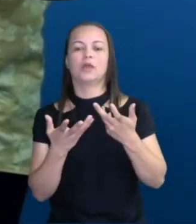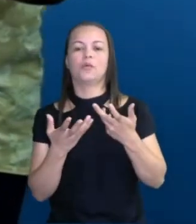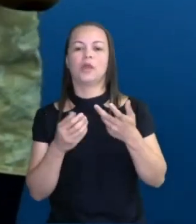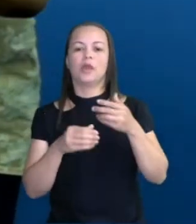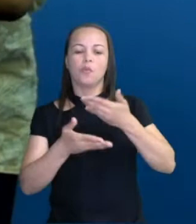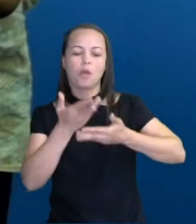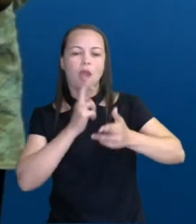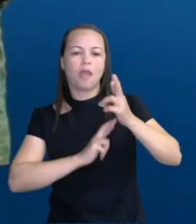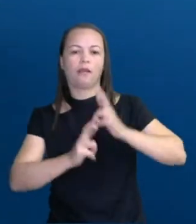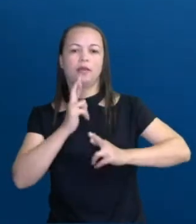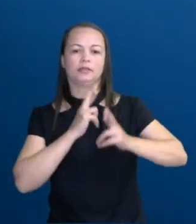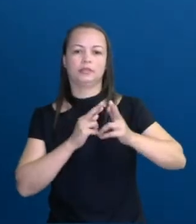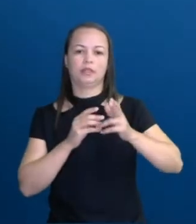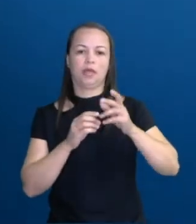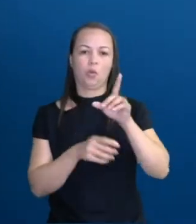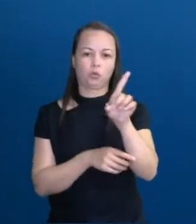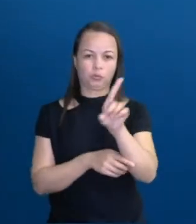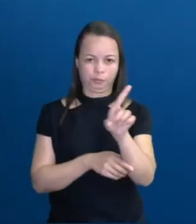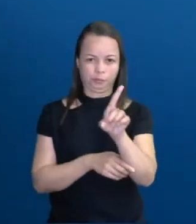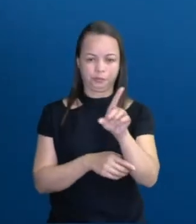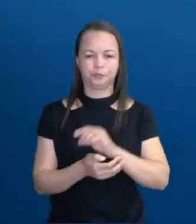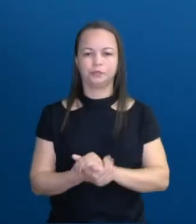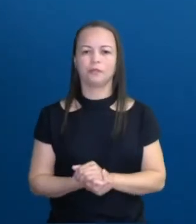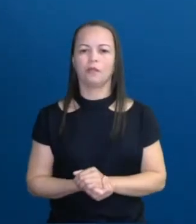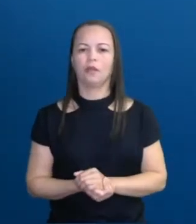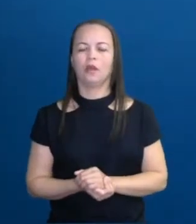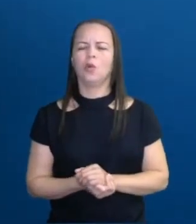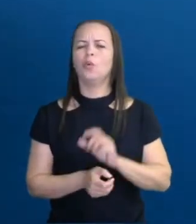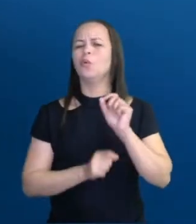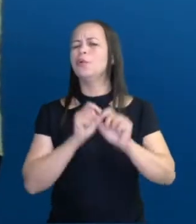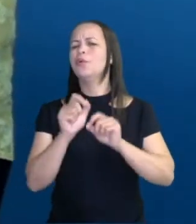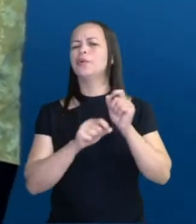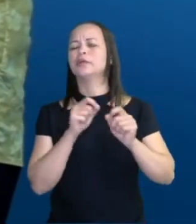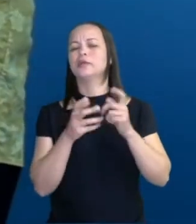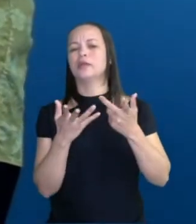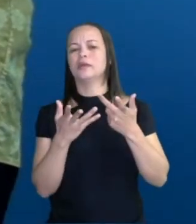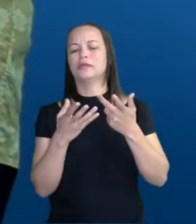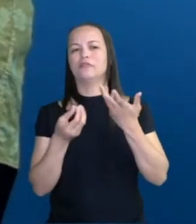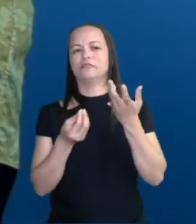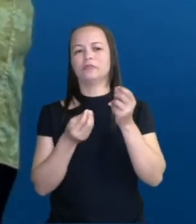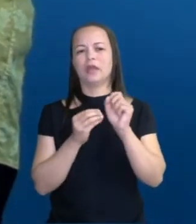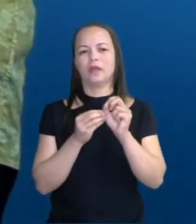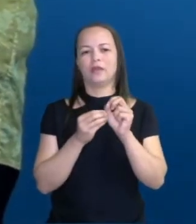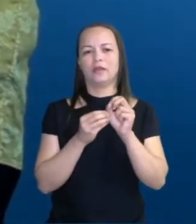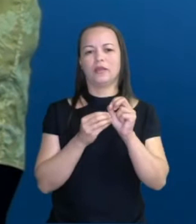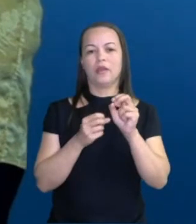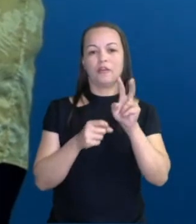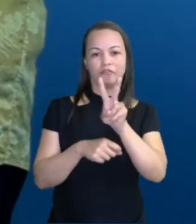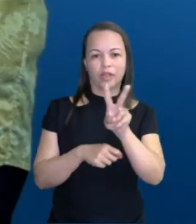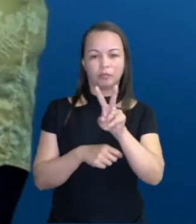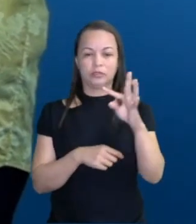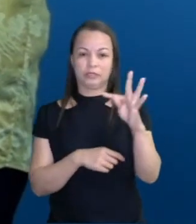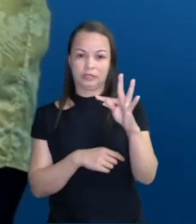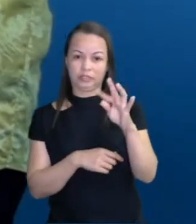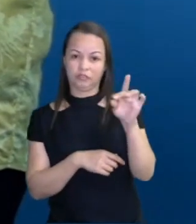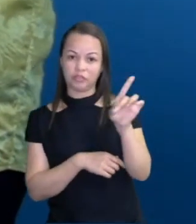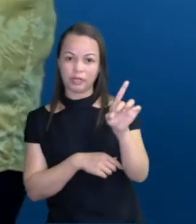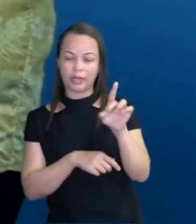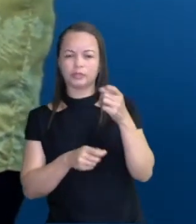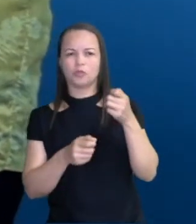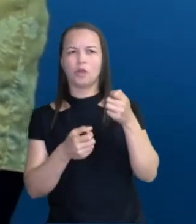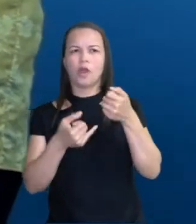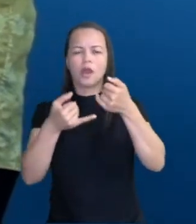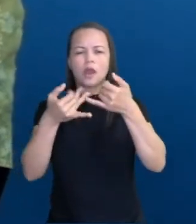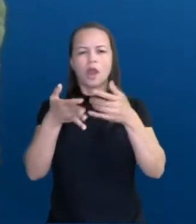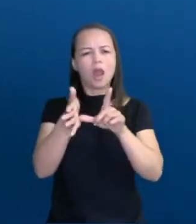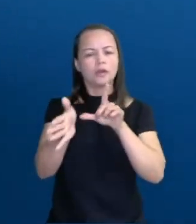direta Ah tá o que são verbos transitivos diretos para nós começarmos antes de começarmos